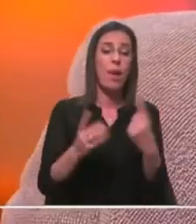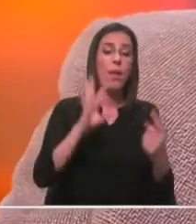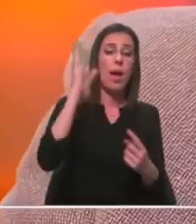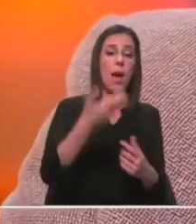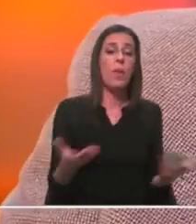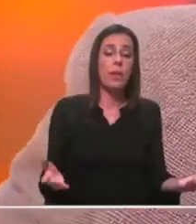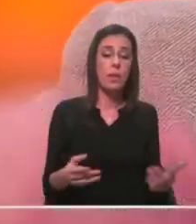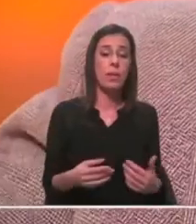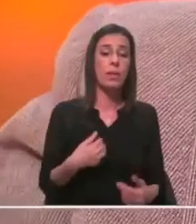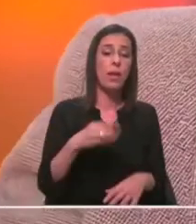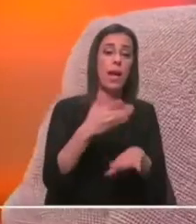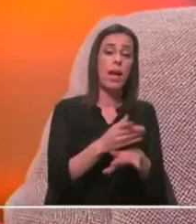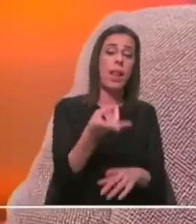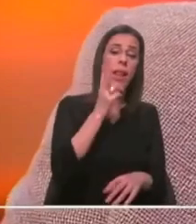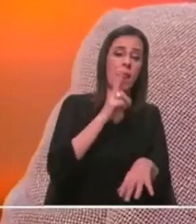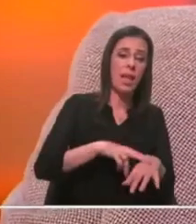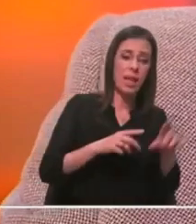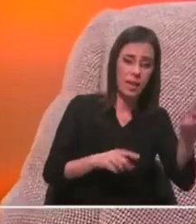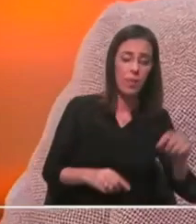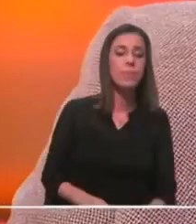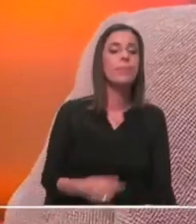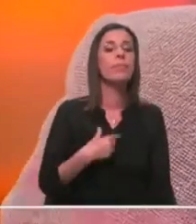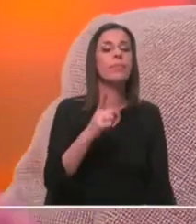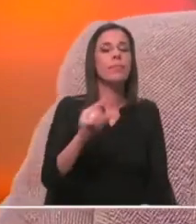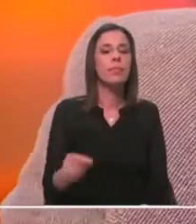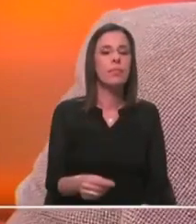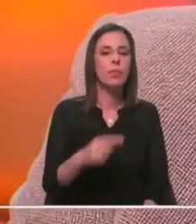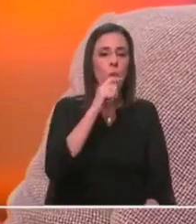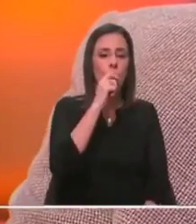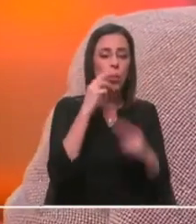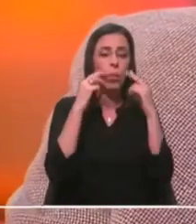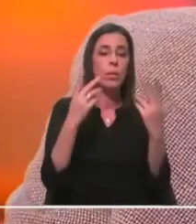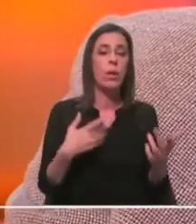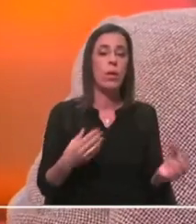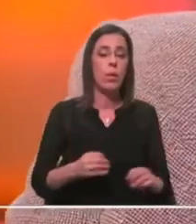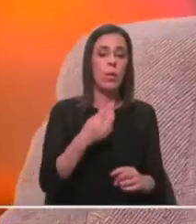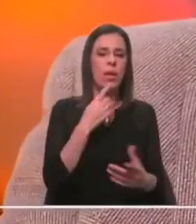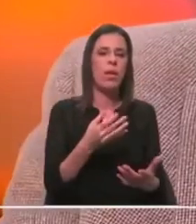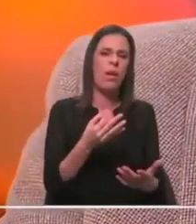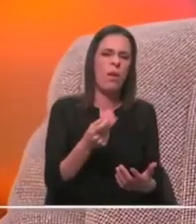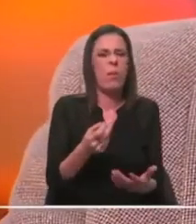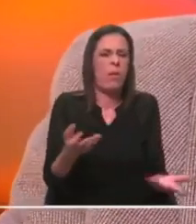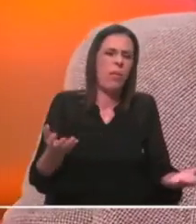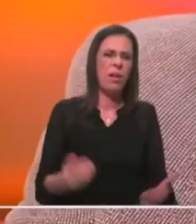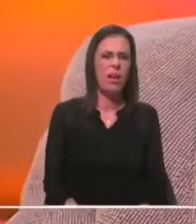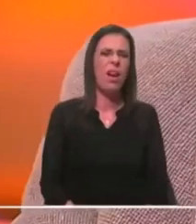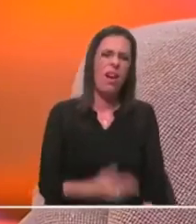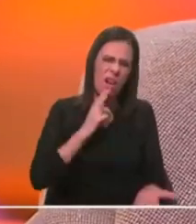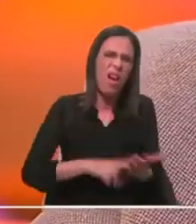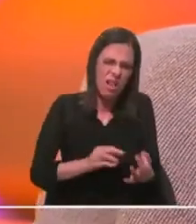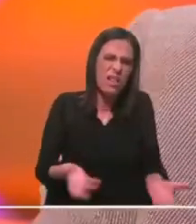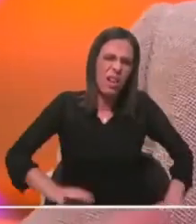acontecia ia ao gabinete da direção eh saía de lá com o chupa-chupa ou com reposado porque não havia muito a dizer ó PP a